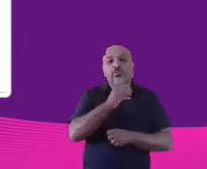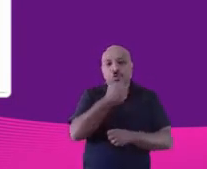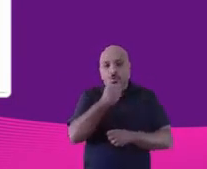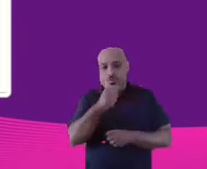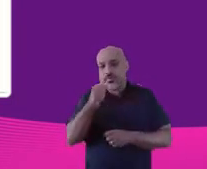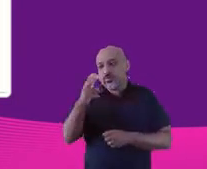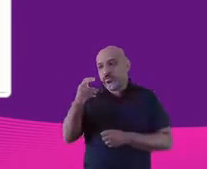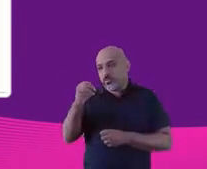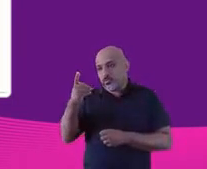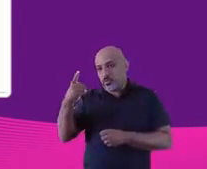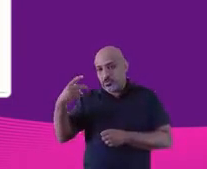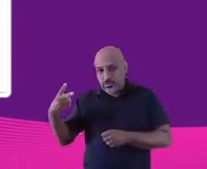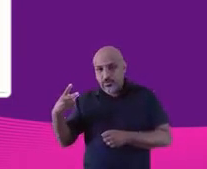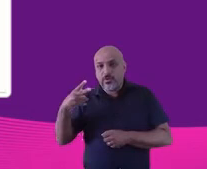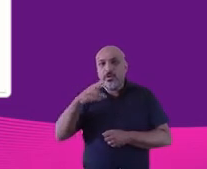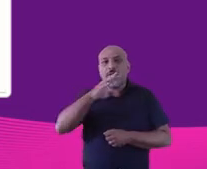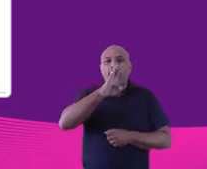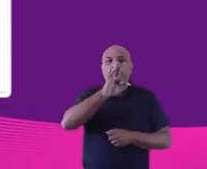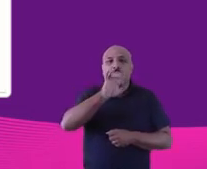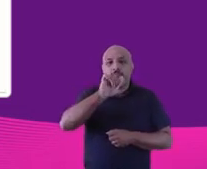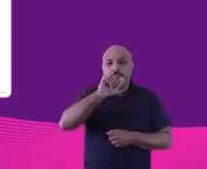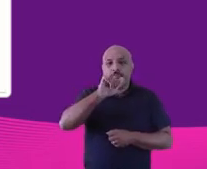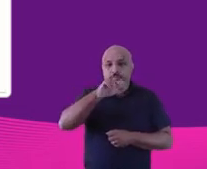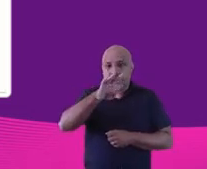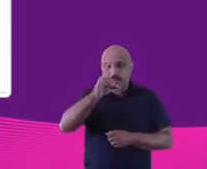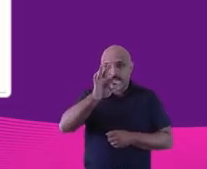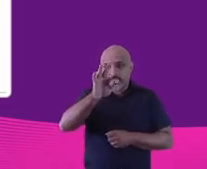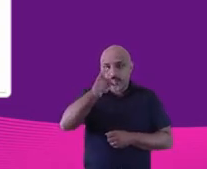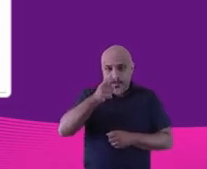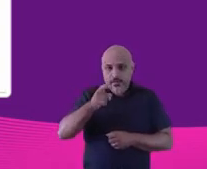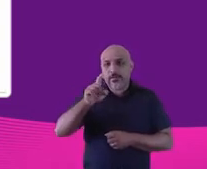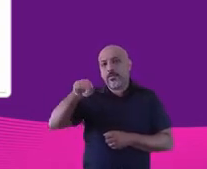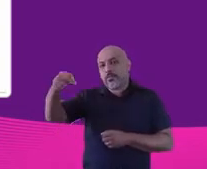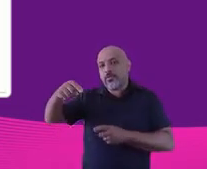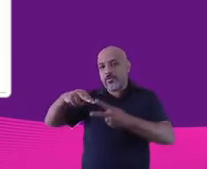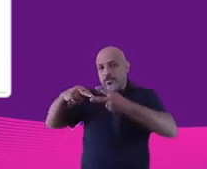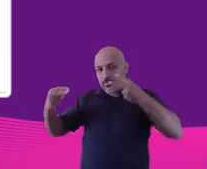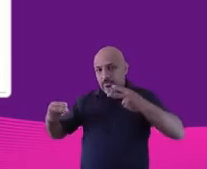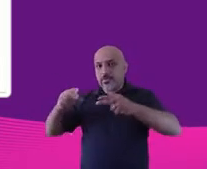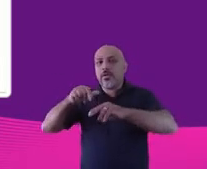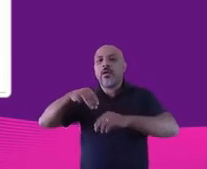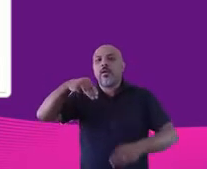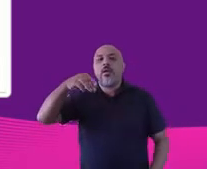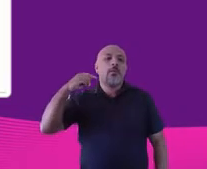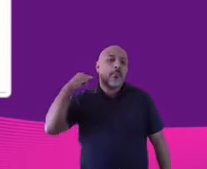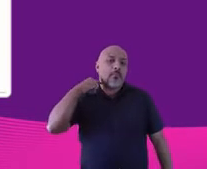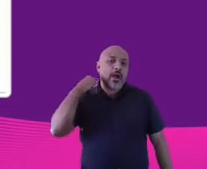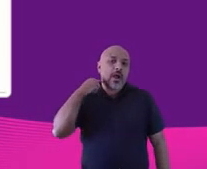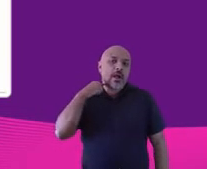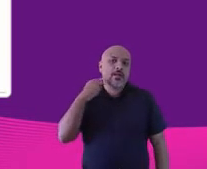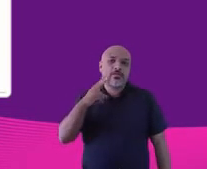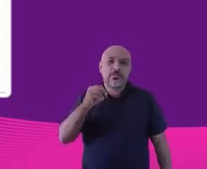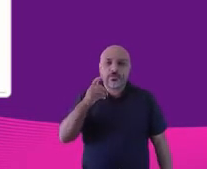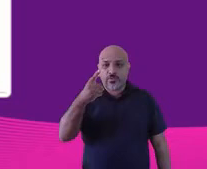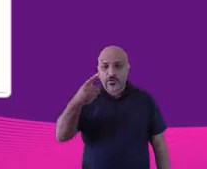de talidomida e dexa, e depois foi para um transplante autólogo em maio de 2012.